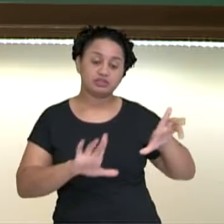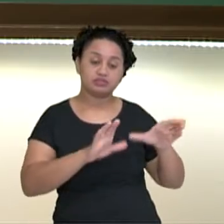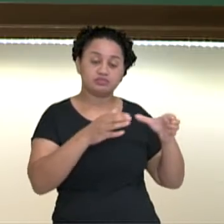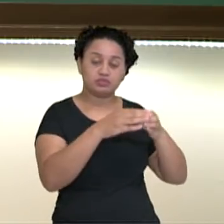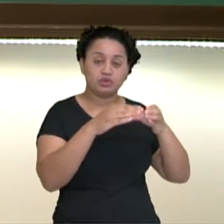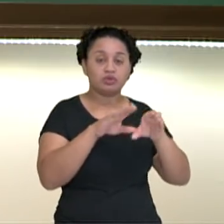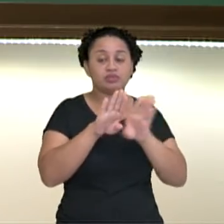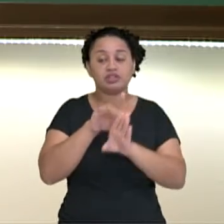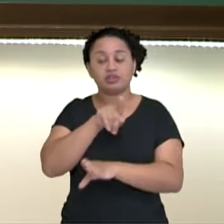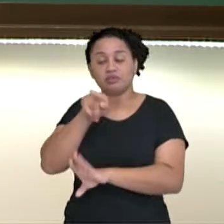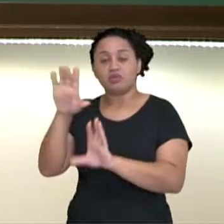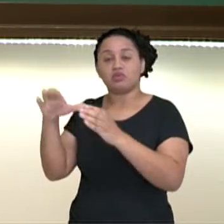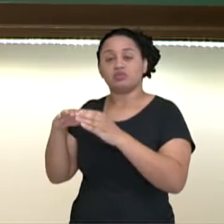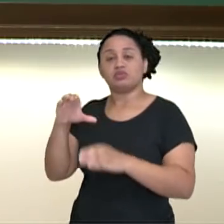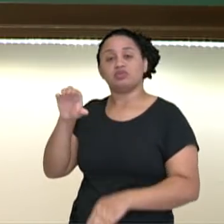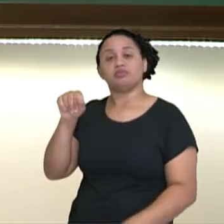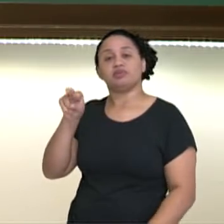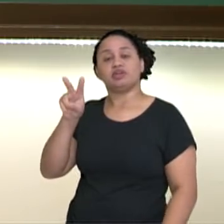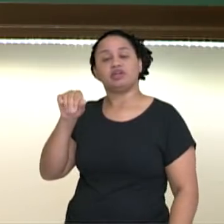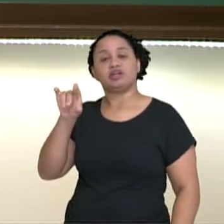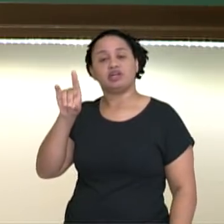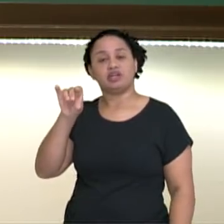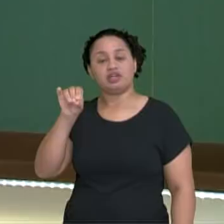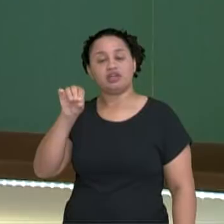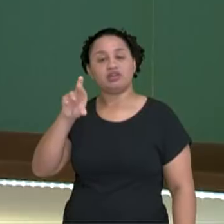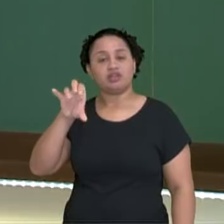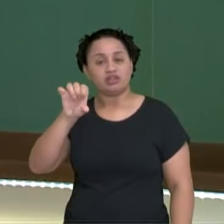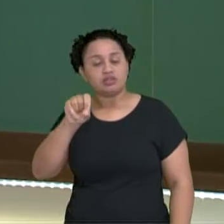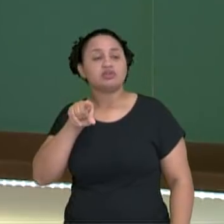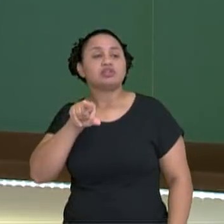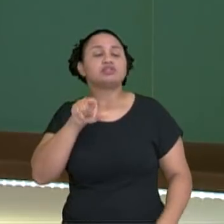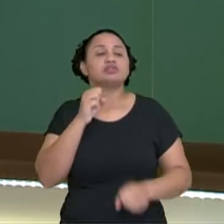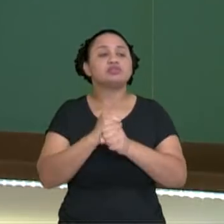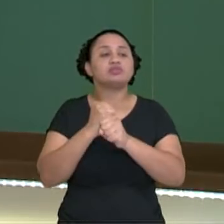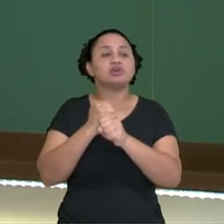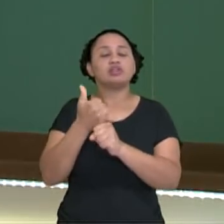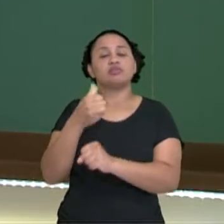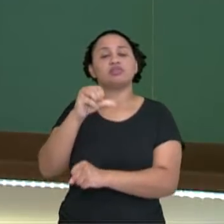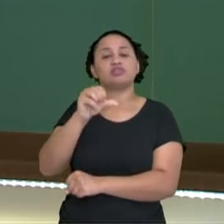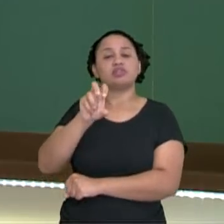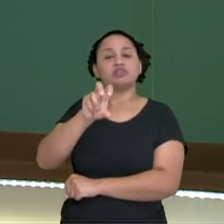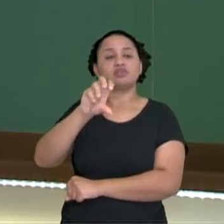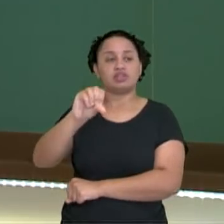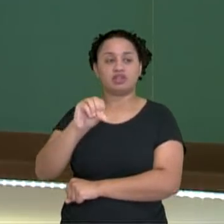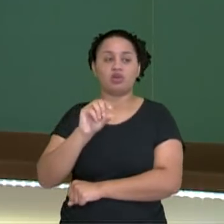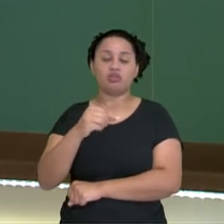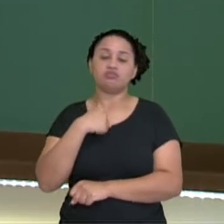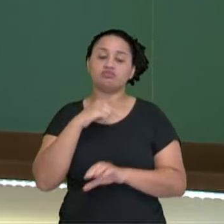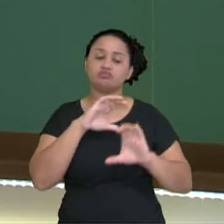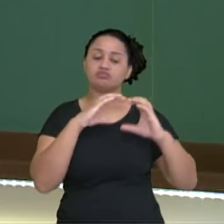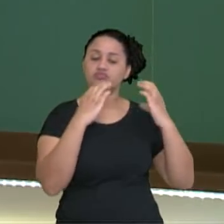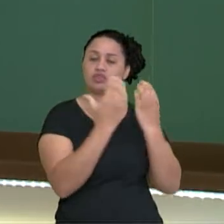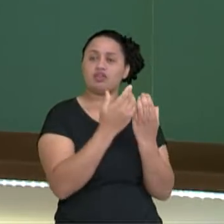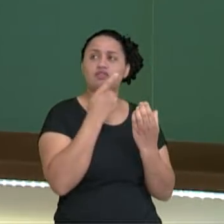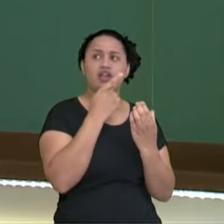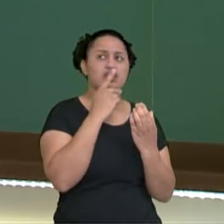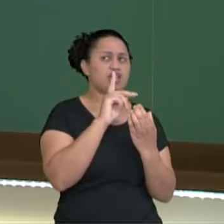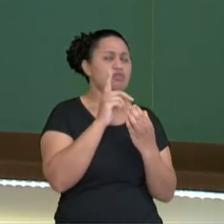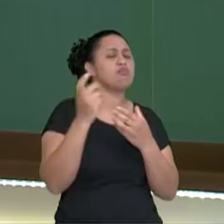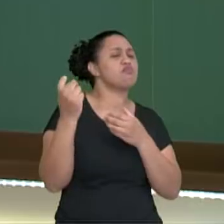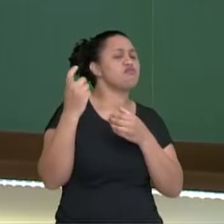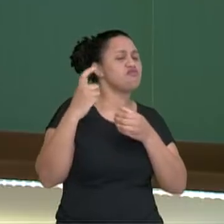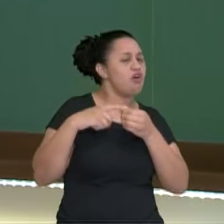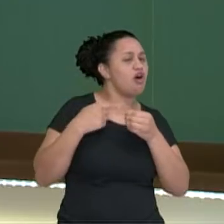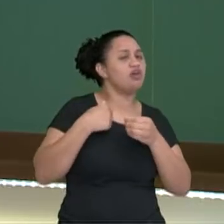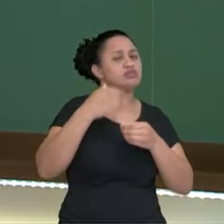o parlamento, no ano de 1659, ele vai falar o seguinte: vamos voltar a monarquia então para a